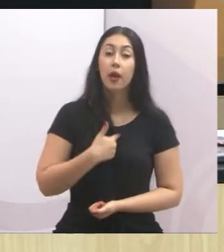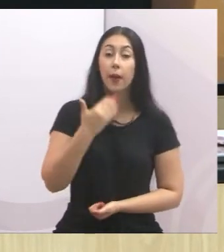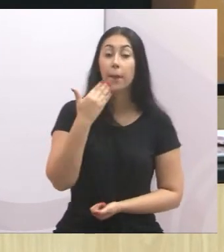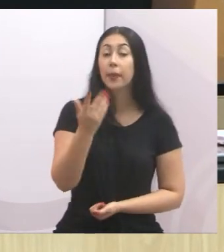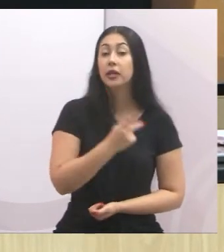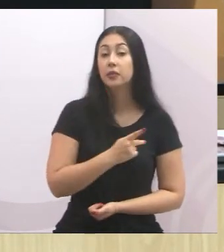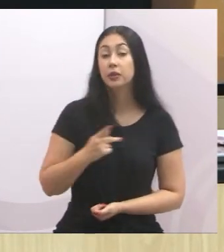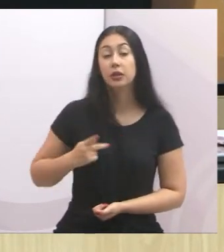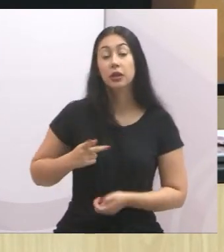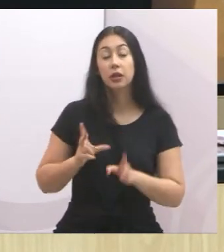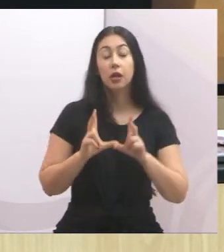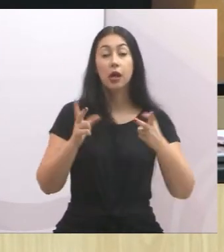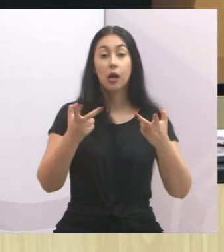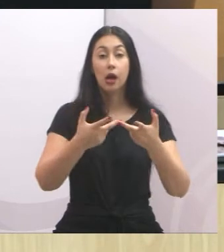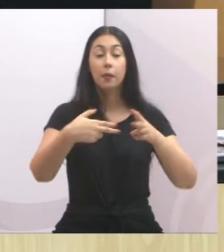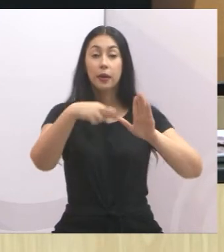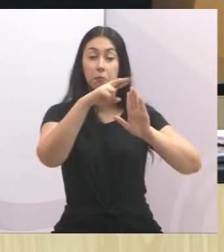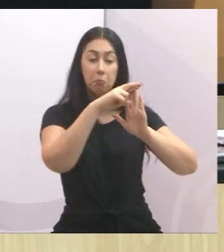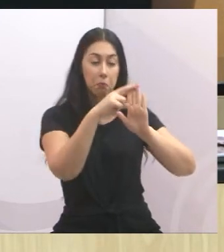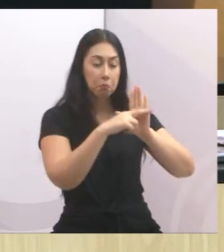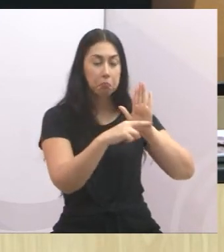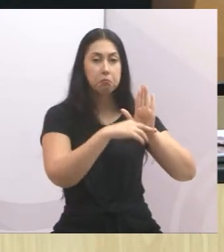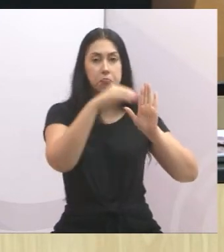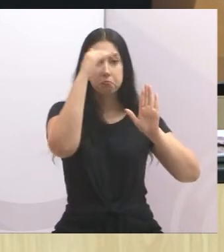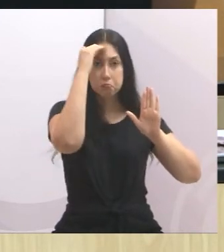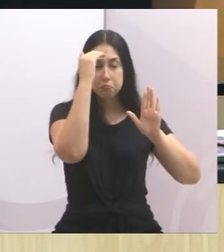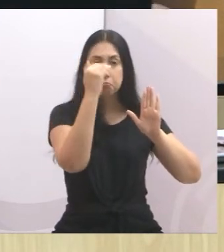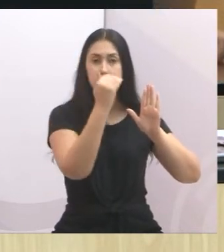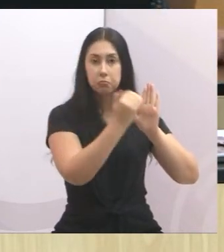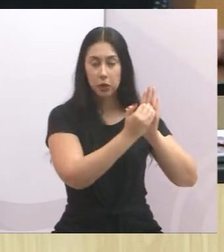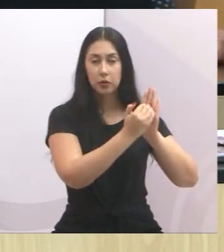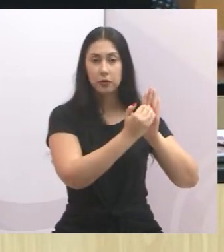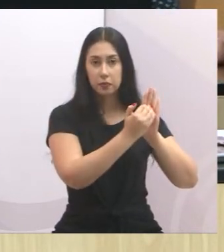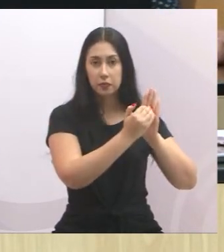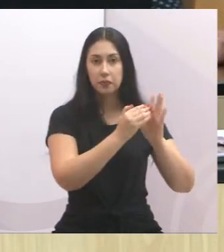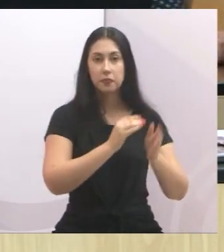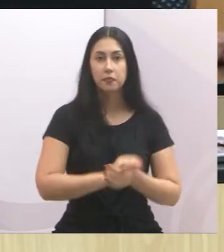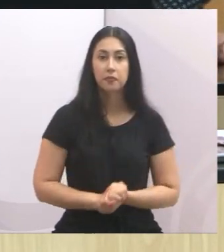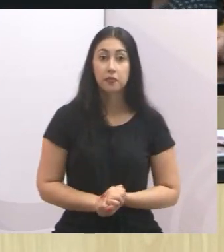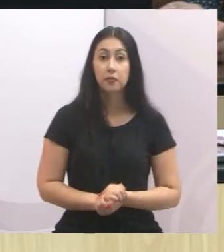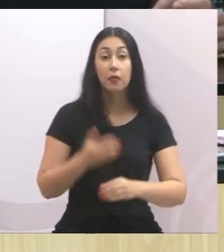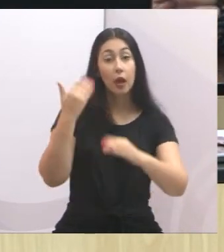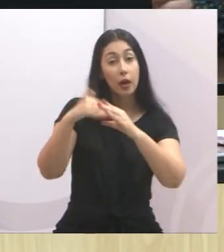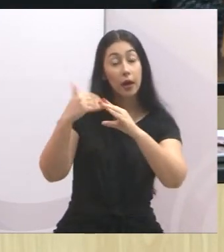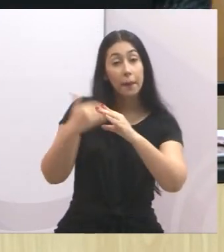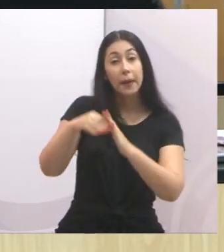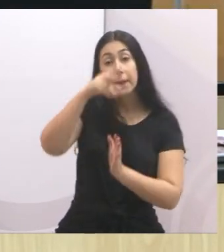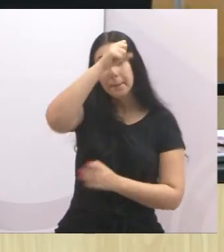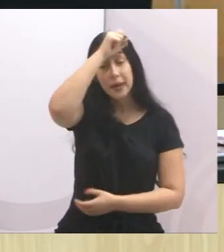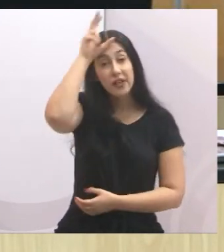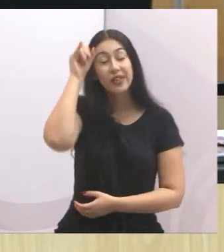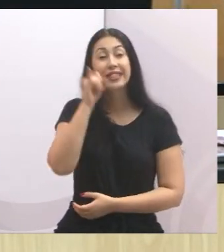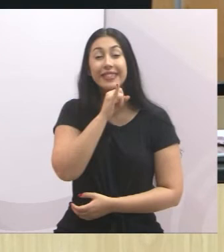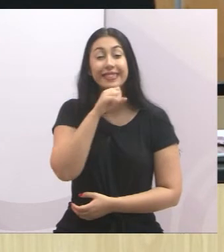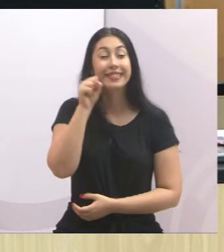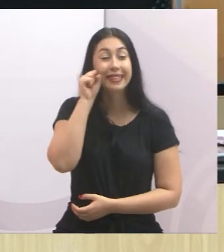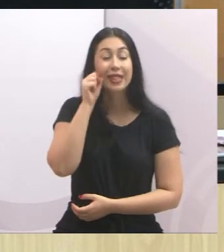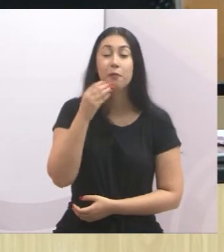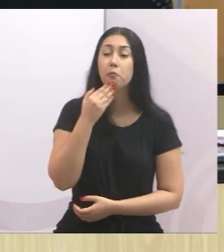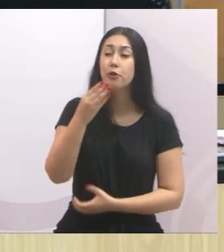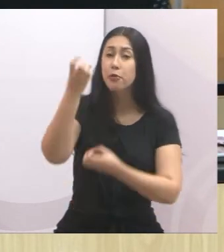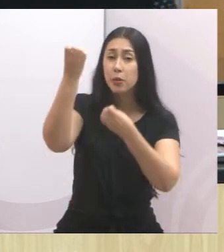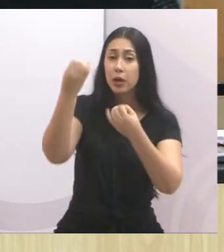desta Casa, ouvido e aprovado pelo egrégio plenário, cumpridas as formalidades regimentais, seja encaminhado ao senhor prefeito municipal de Jacareí o seguinte